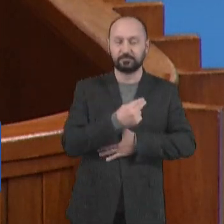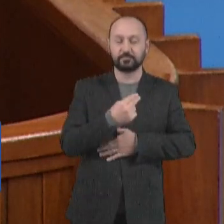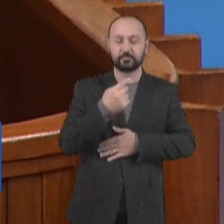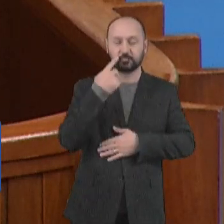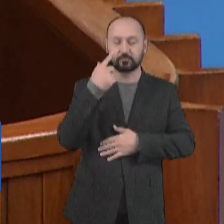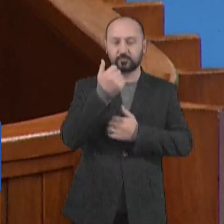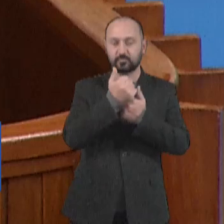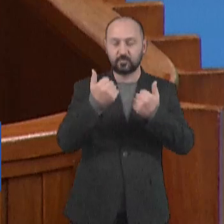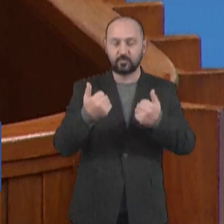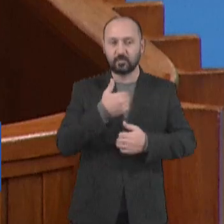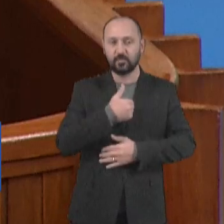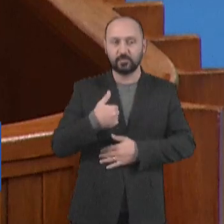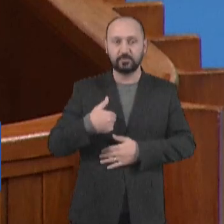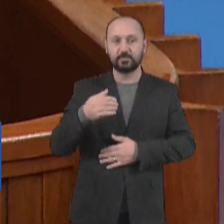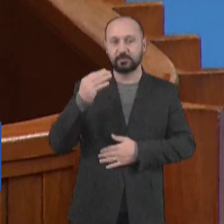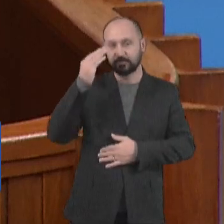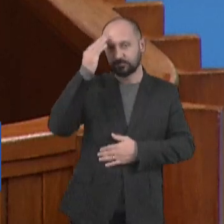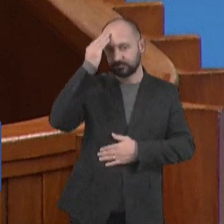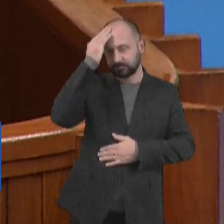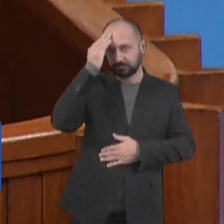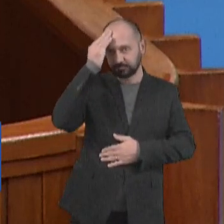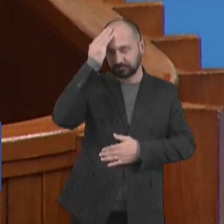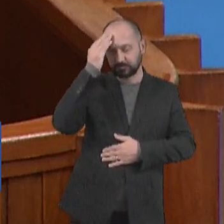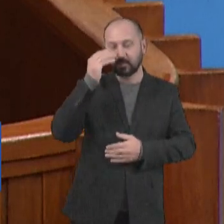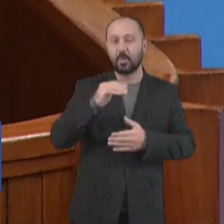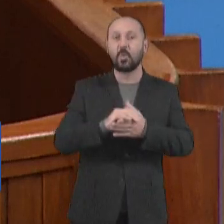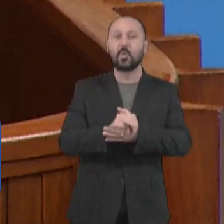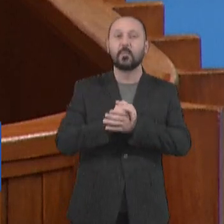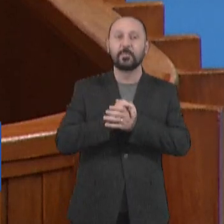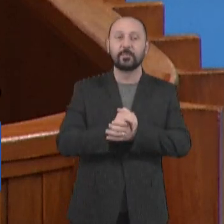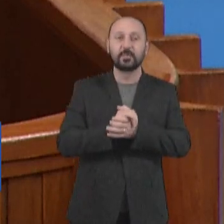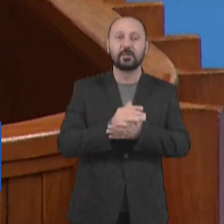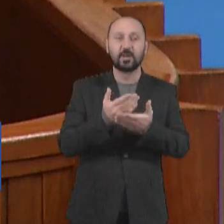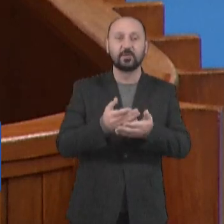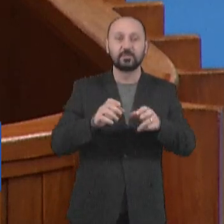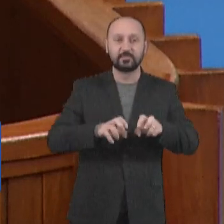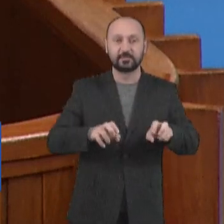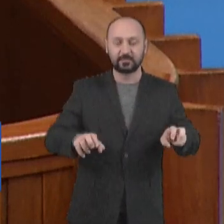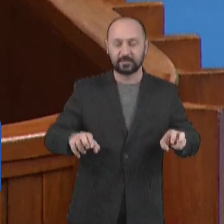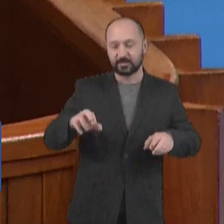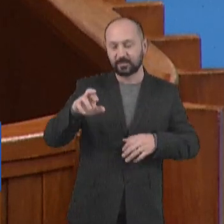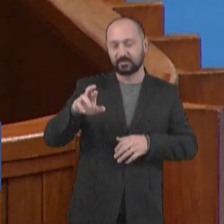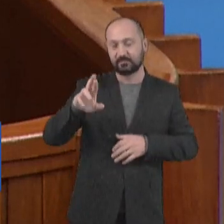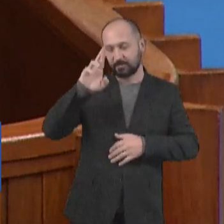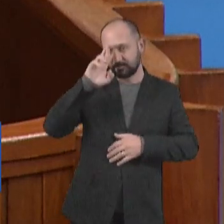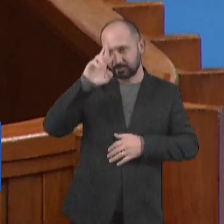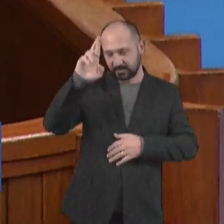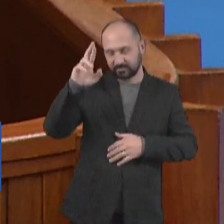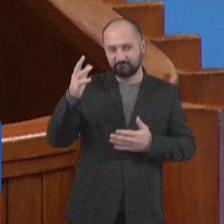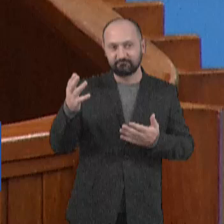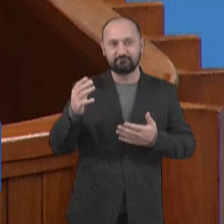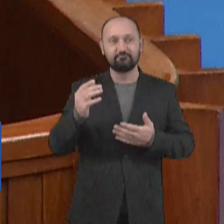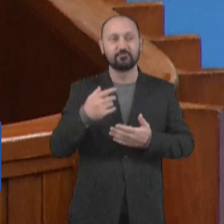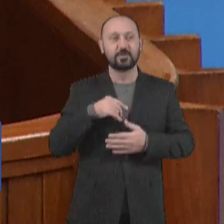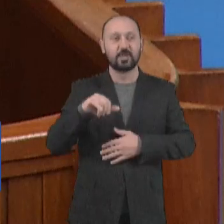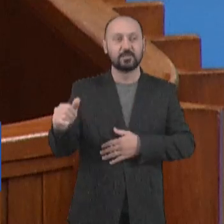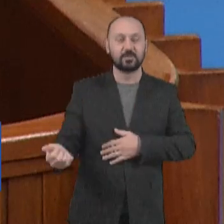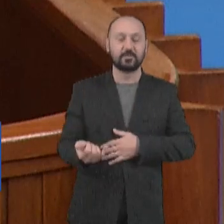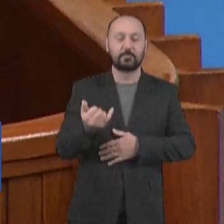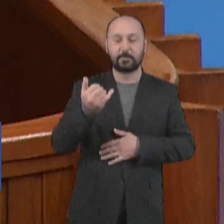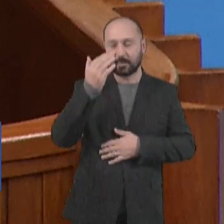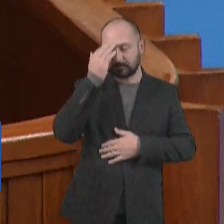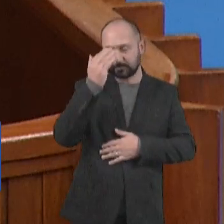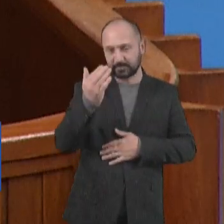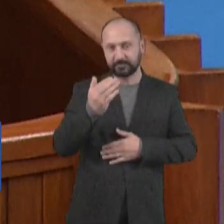nosso vice-governador Barbosinha, também cumprimento demais componentes da mesa. Muito obrigado por esta